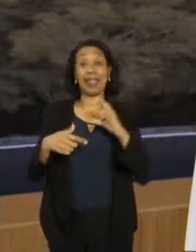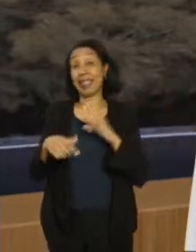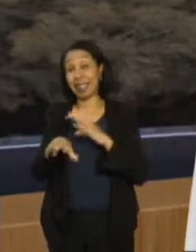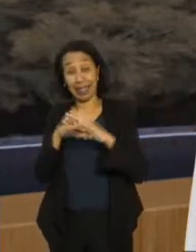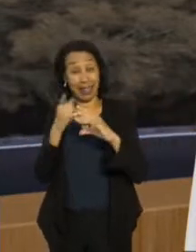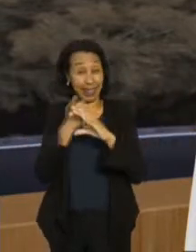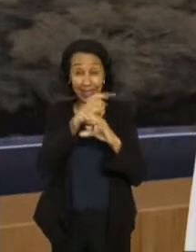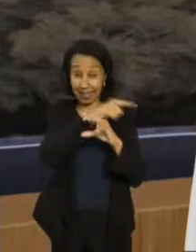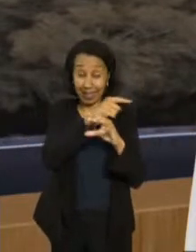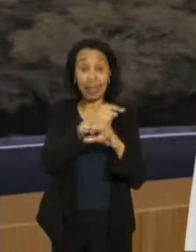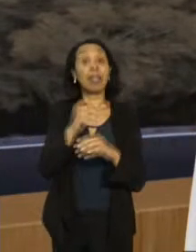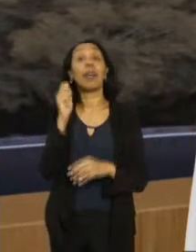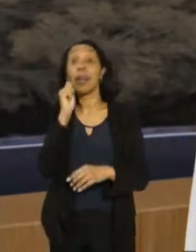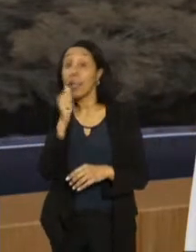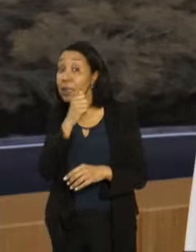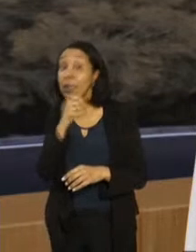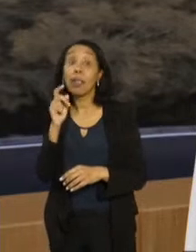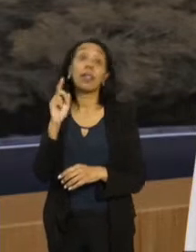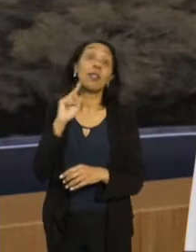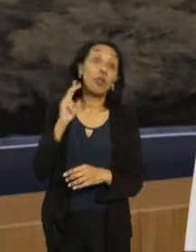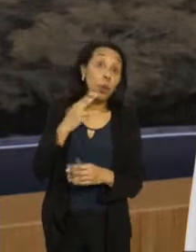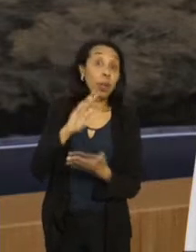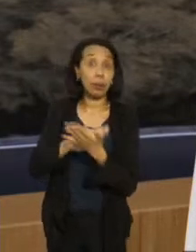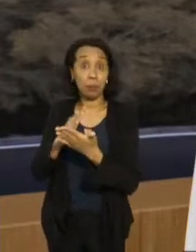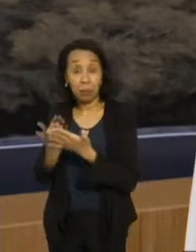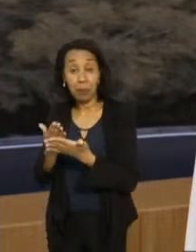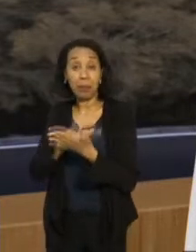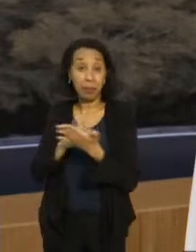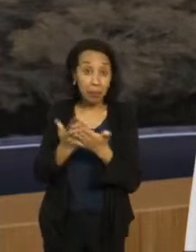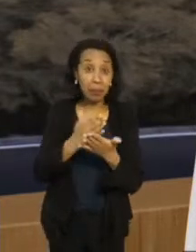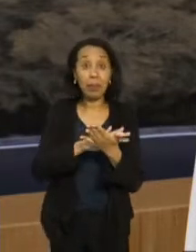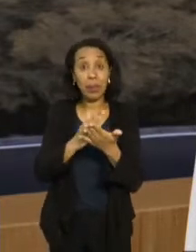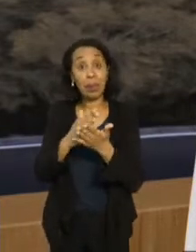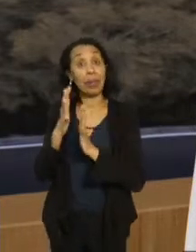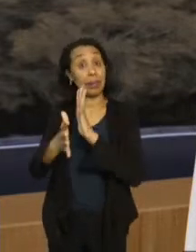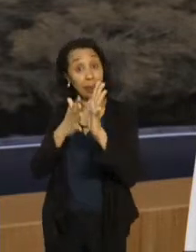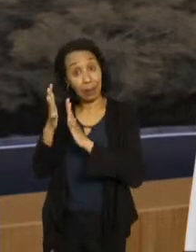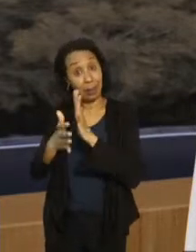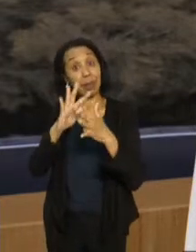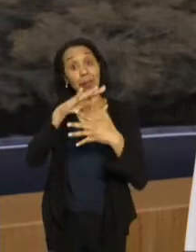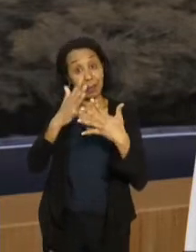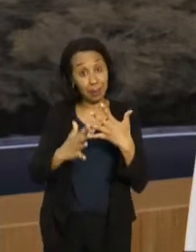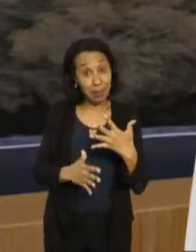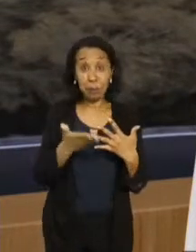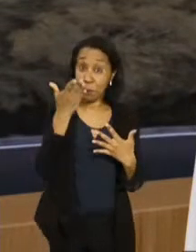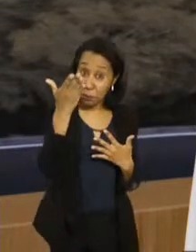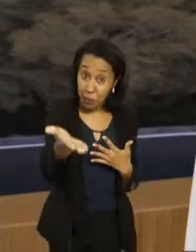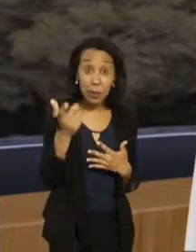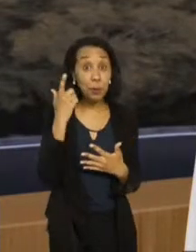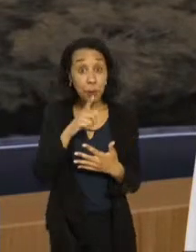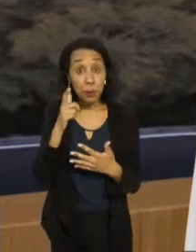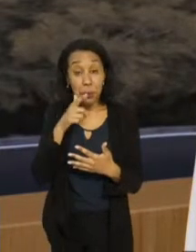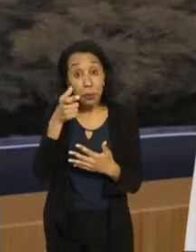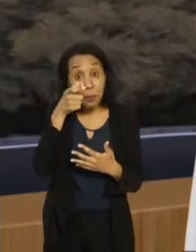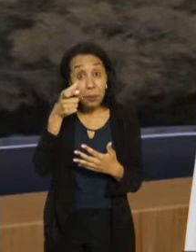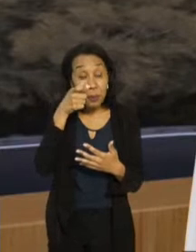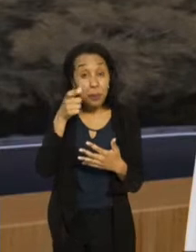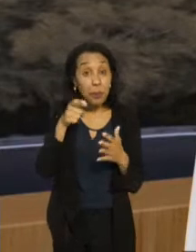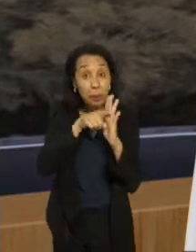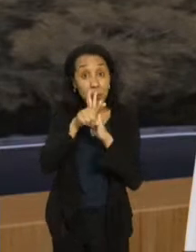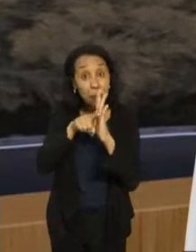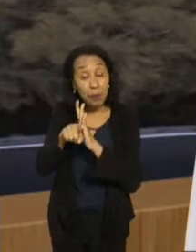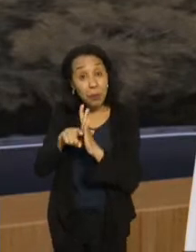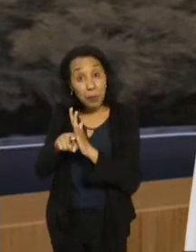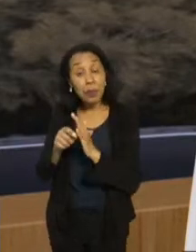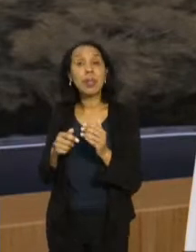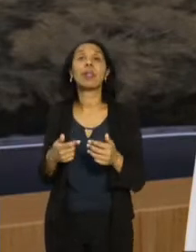backstage. A Alessandra e o Hélio, que fizeram toda essa interpretação em Libras, para que você consiga acompanhar todo o conteúdo da Experiência